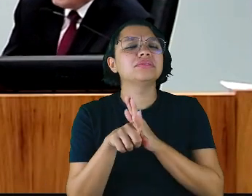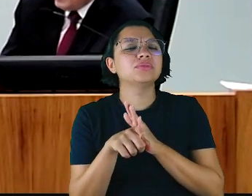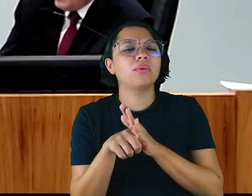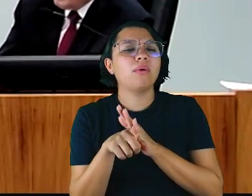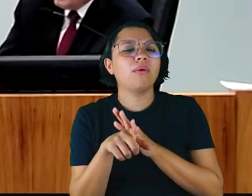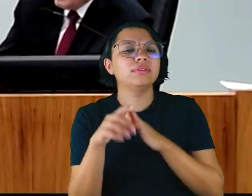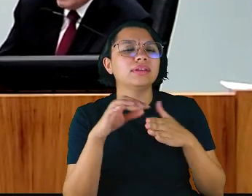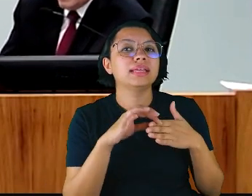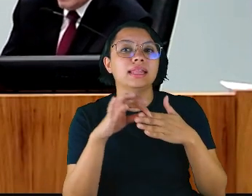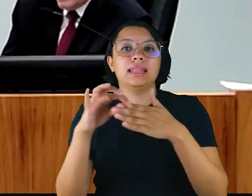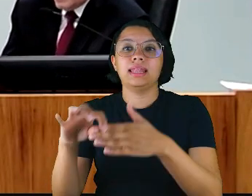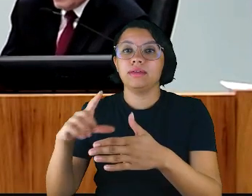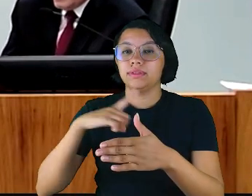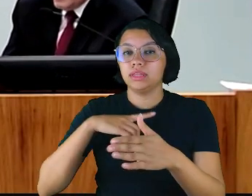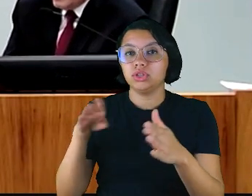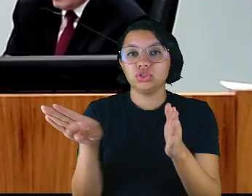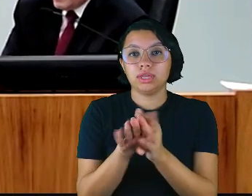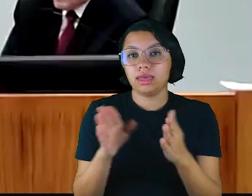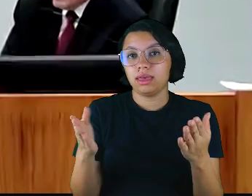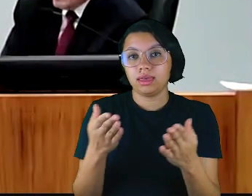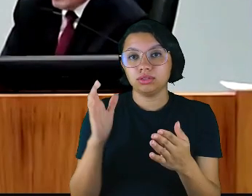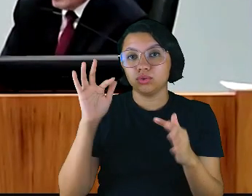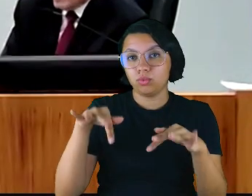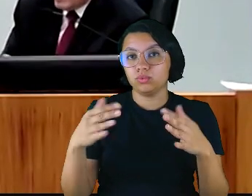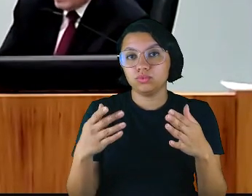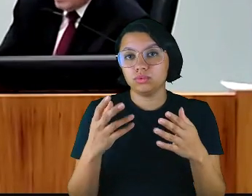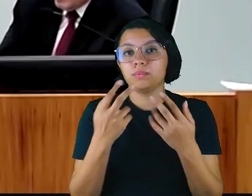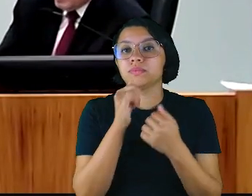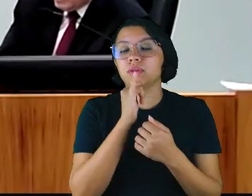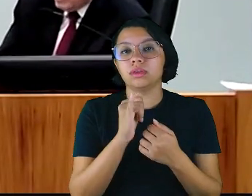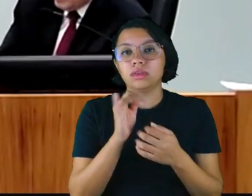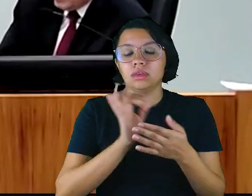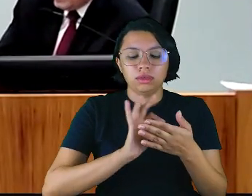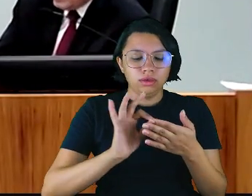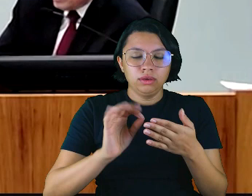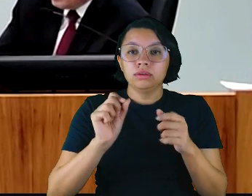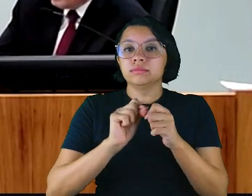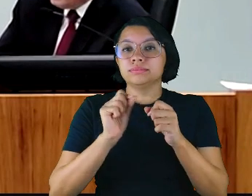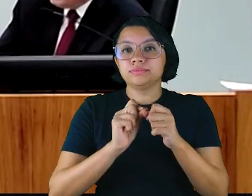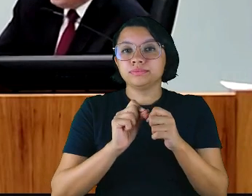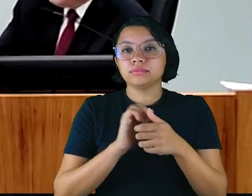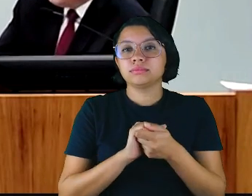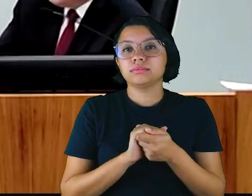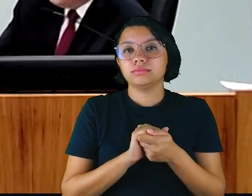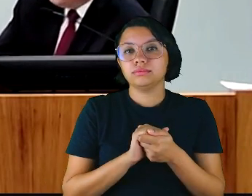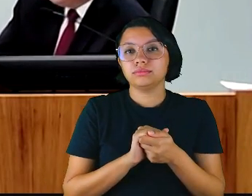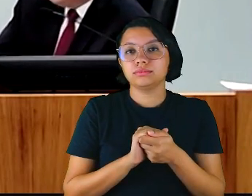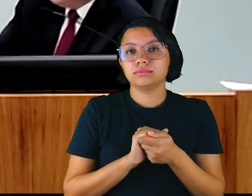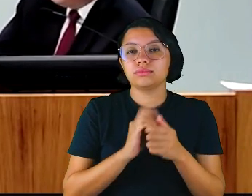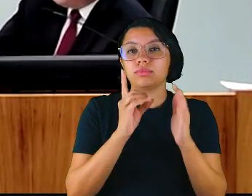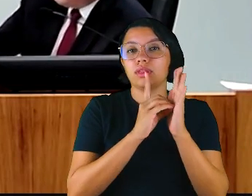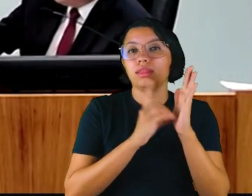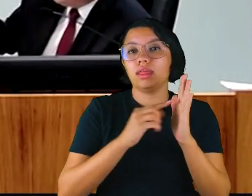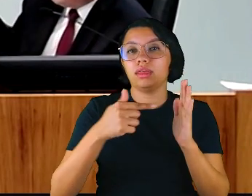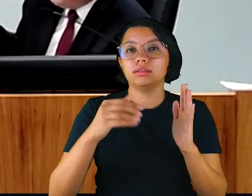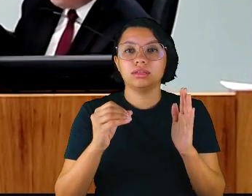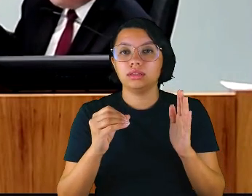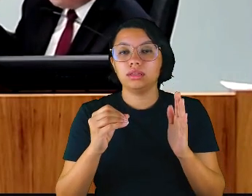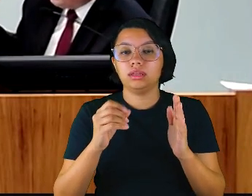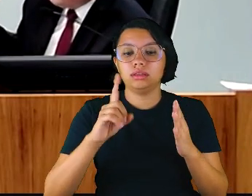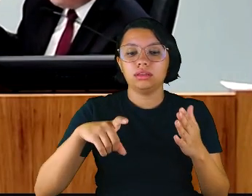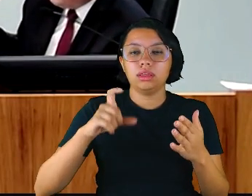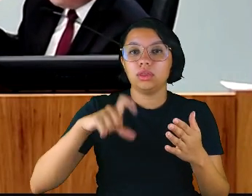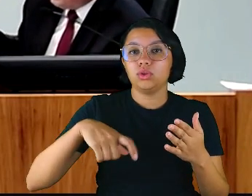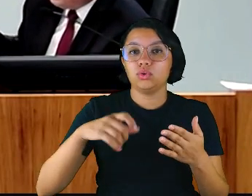vezes, assim, leva a ter que chegar a essa conclusão. Por exemplo, anotações feitas da década de 70